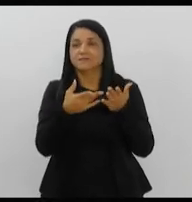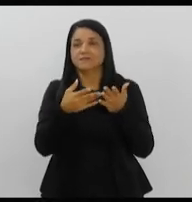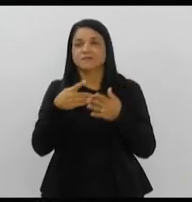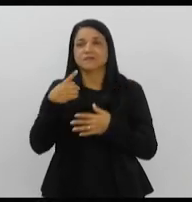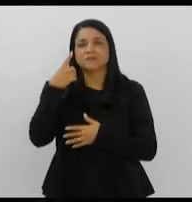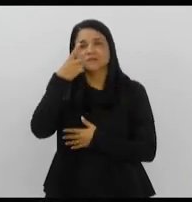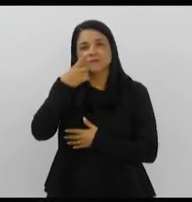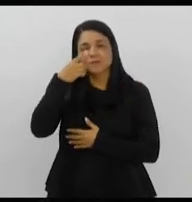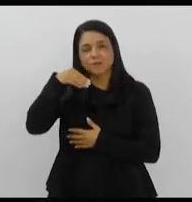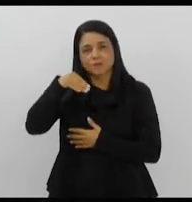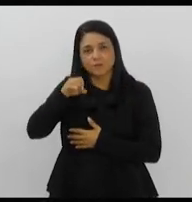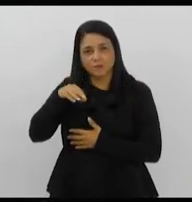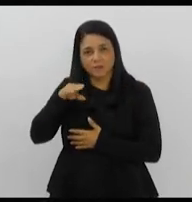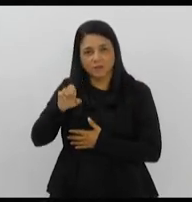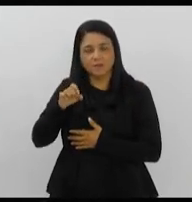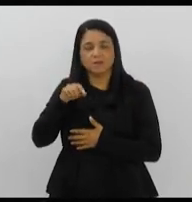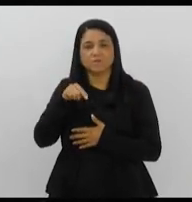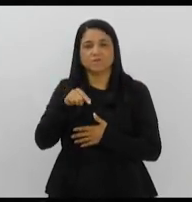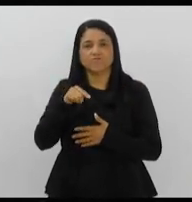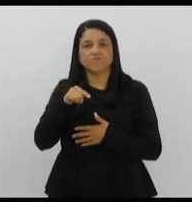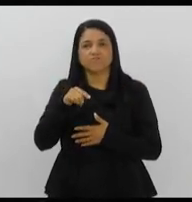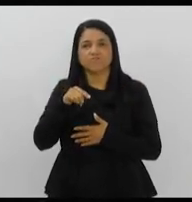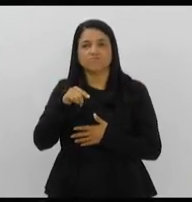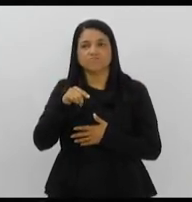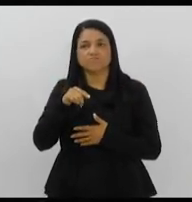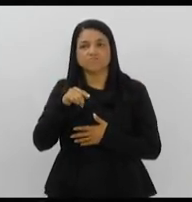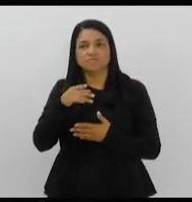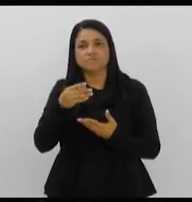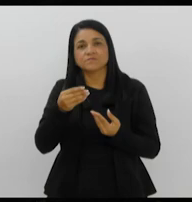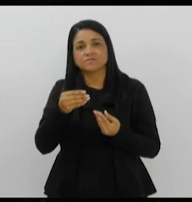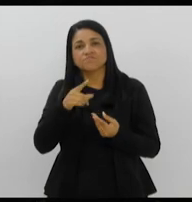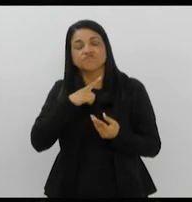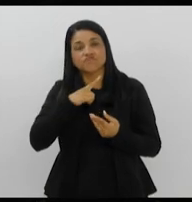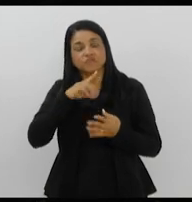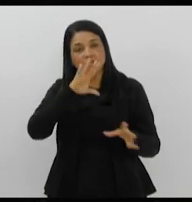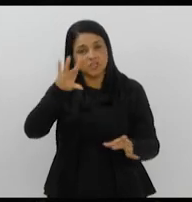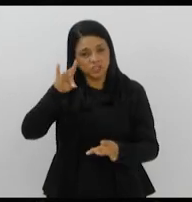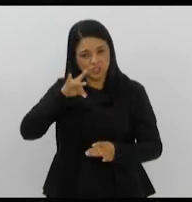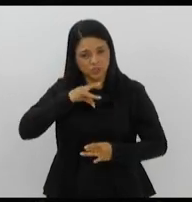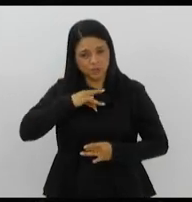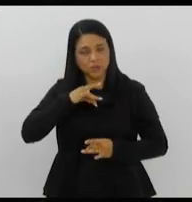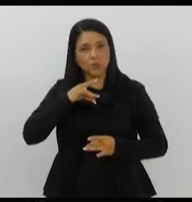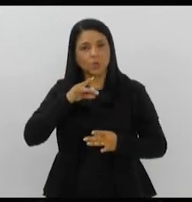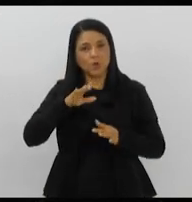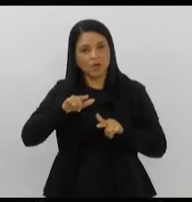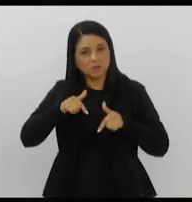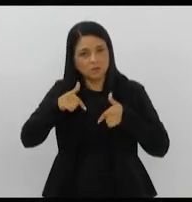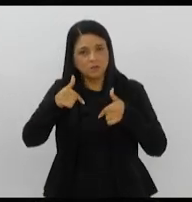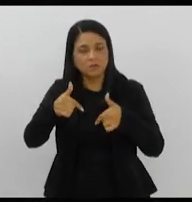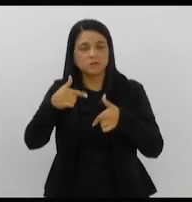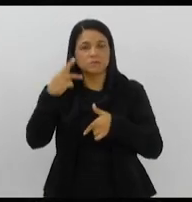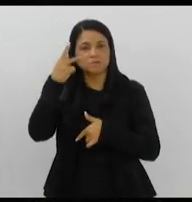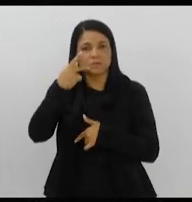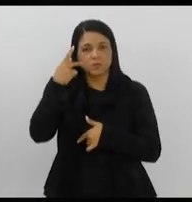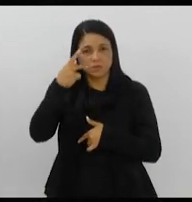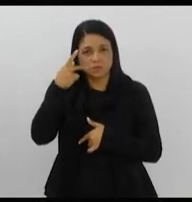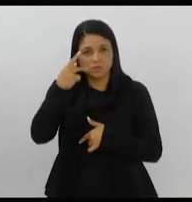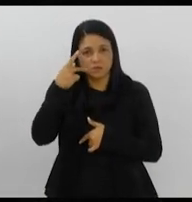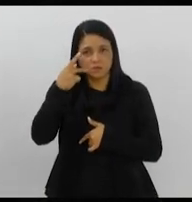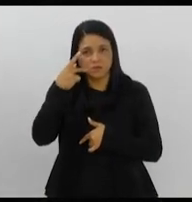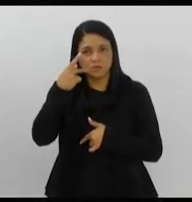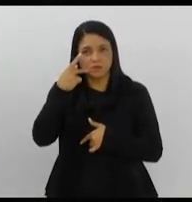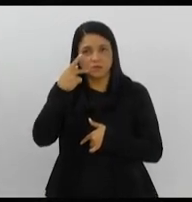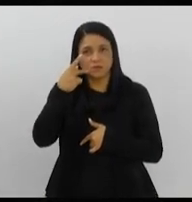fez menção a projetos que inspiraram a iniciativa parlamentar dele.